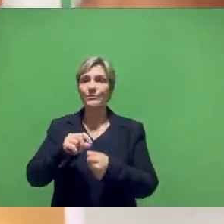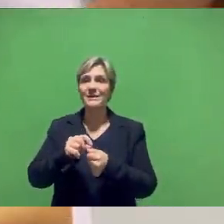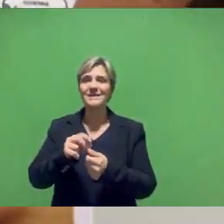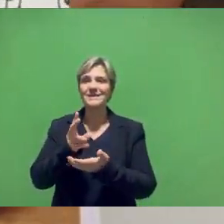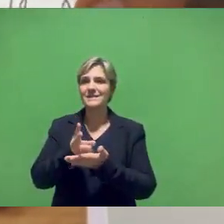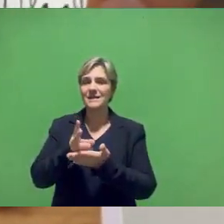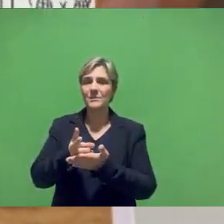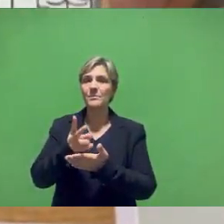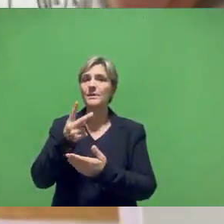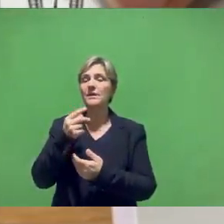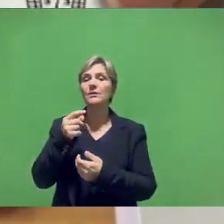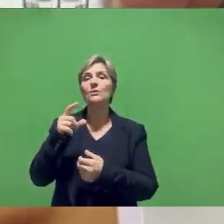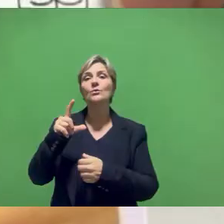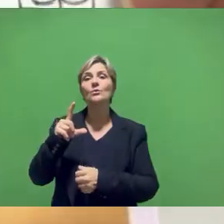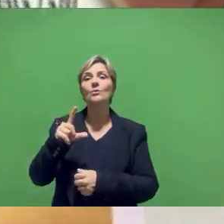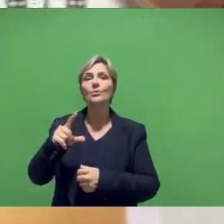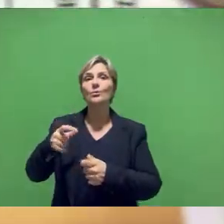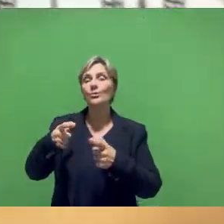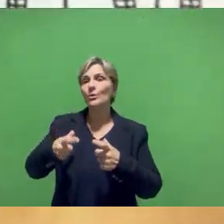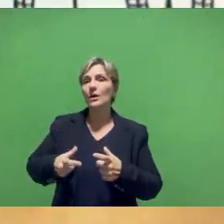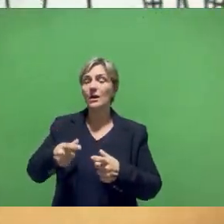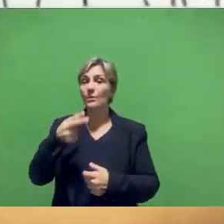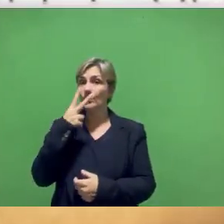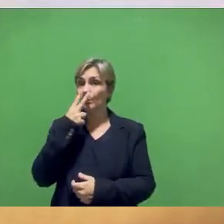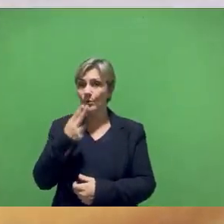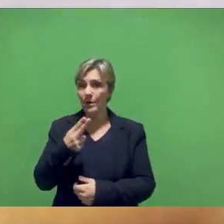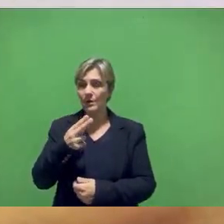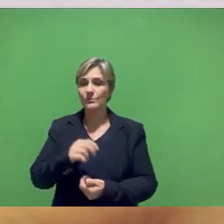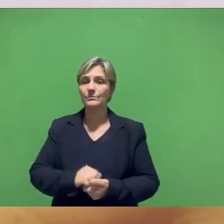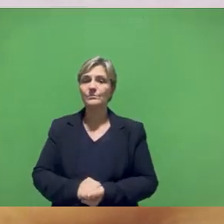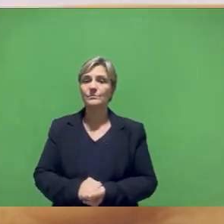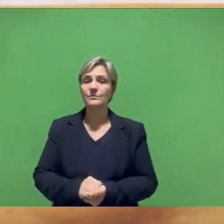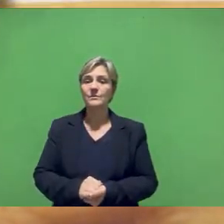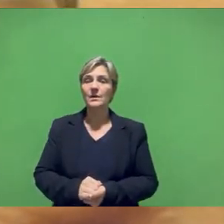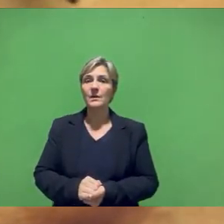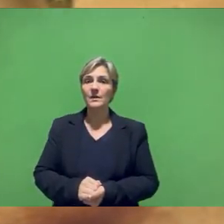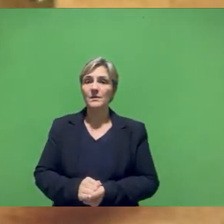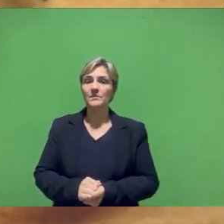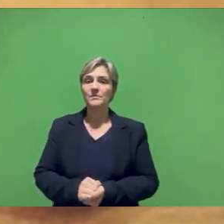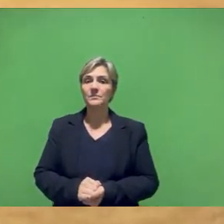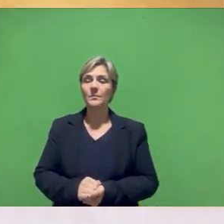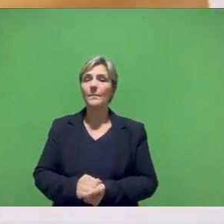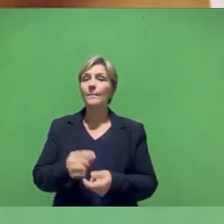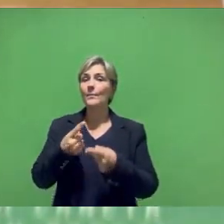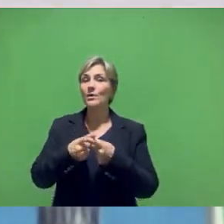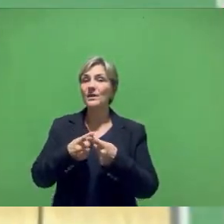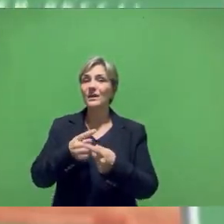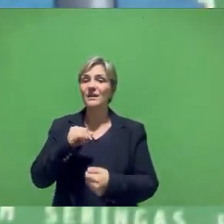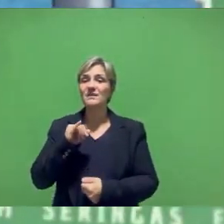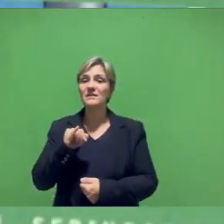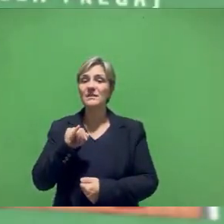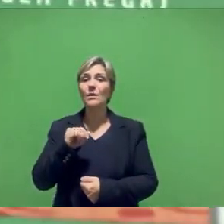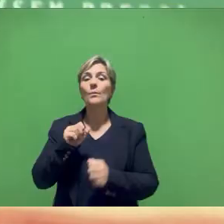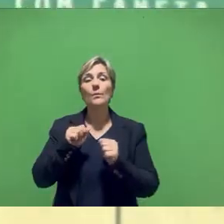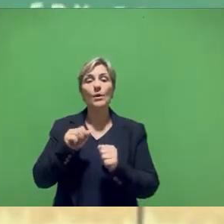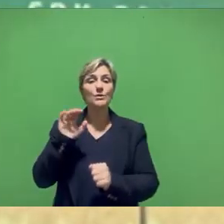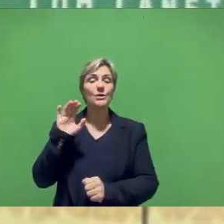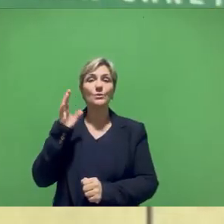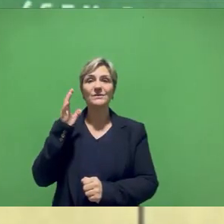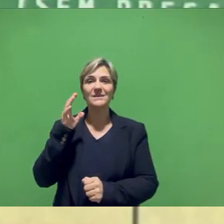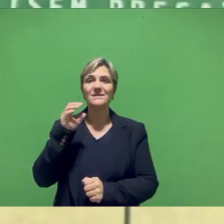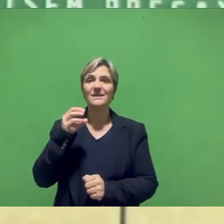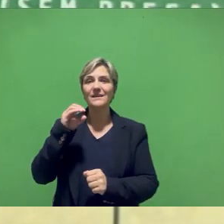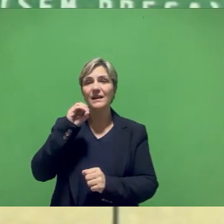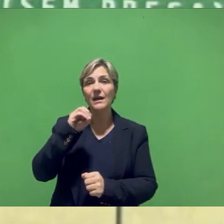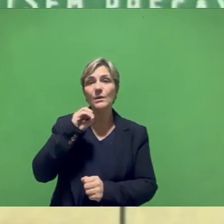repetir, né, intercalar, assim, um atrás do outro, porque senão a gente vai